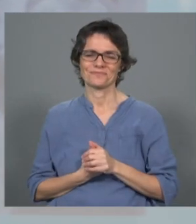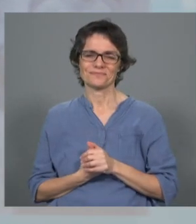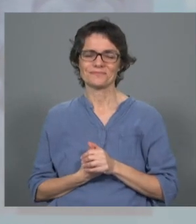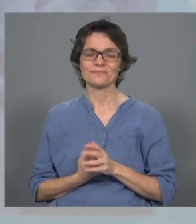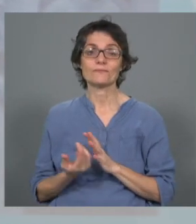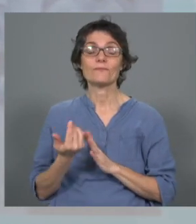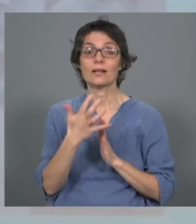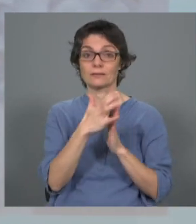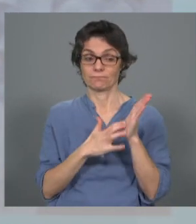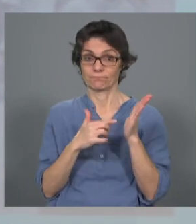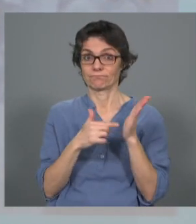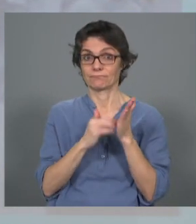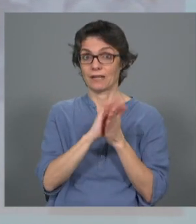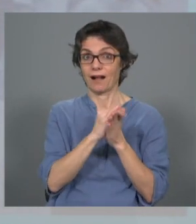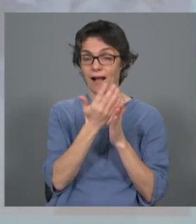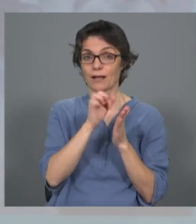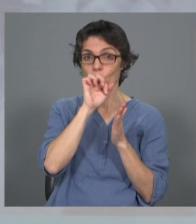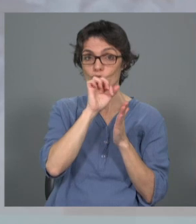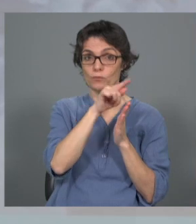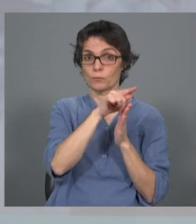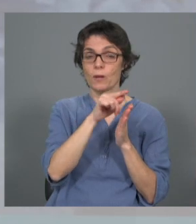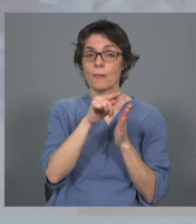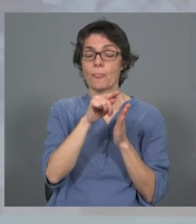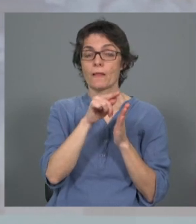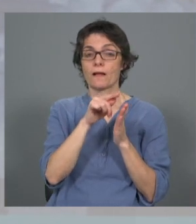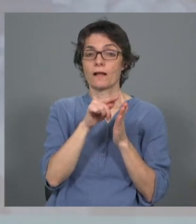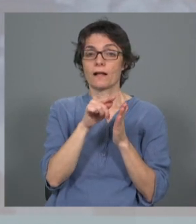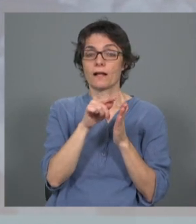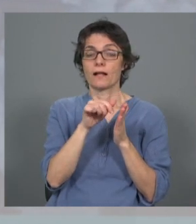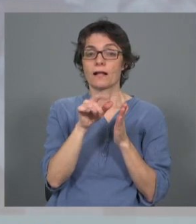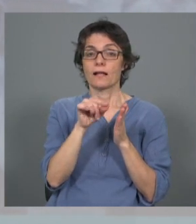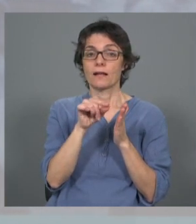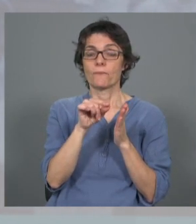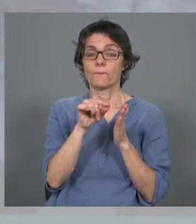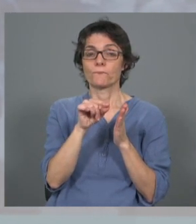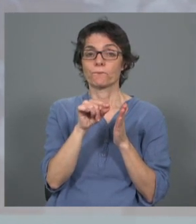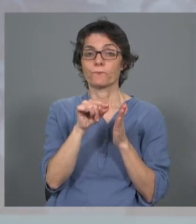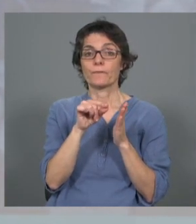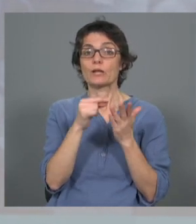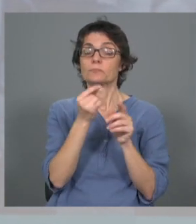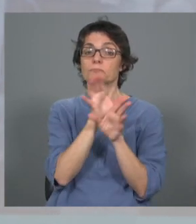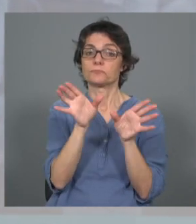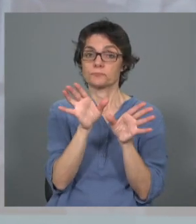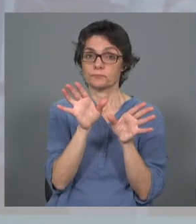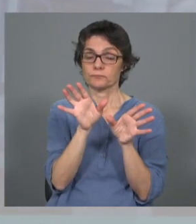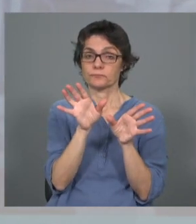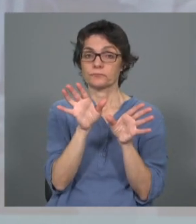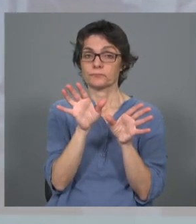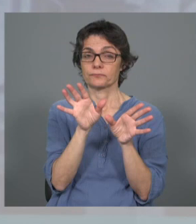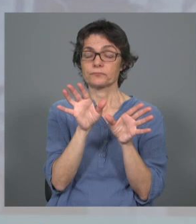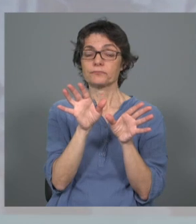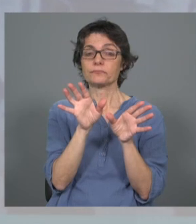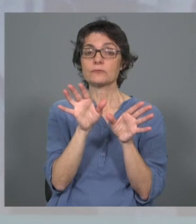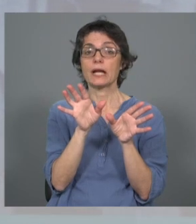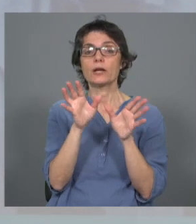mesmo, é o olhar, este serviço que se presta ao altar, não apenas como